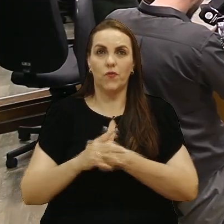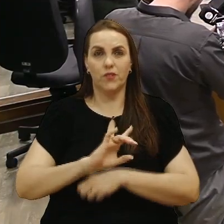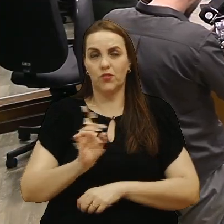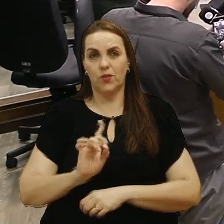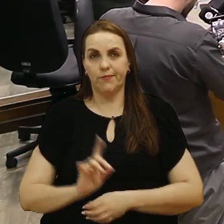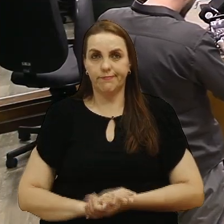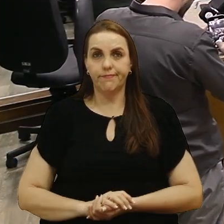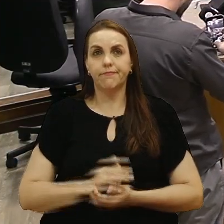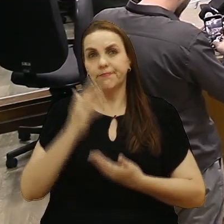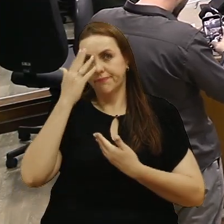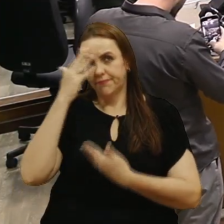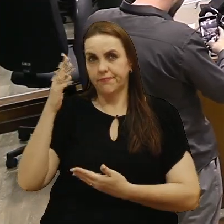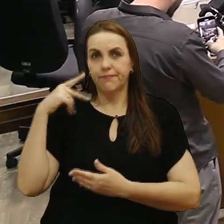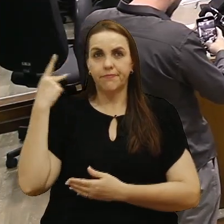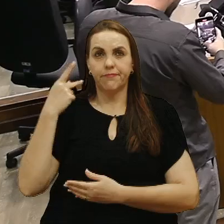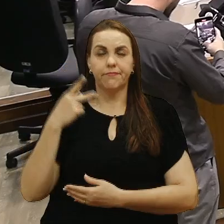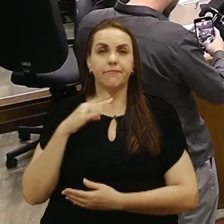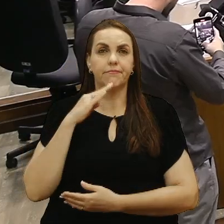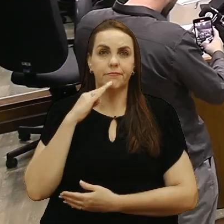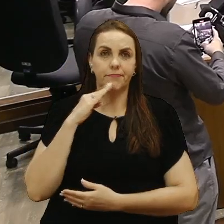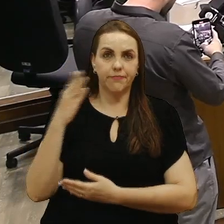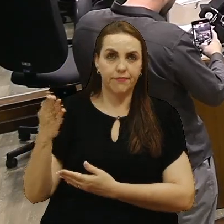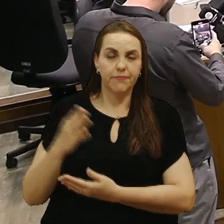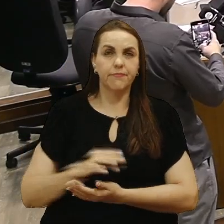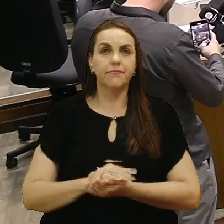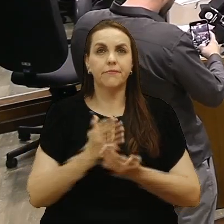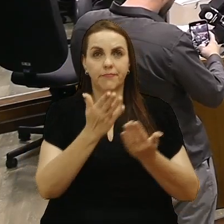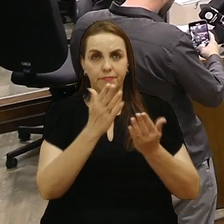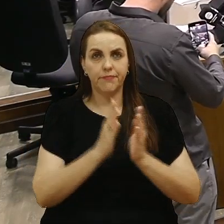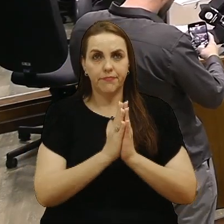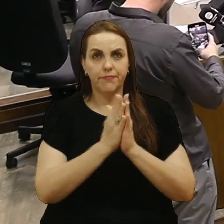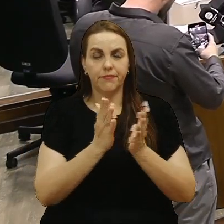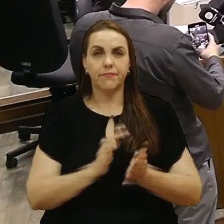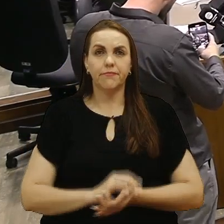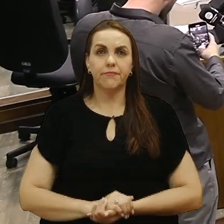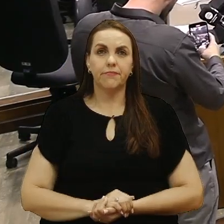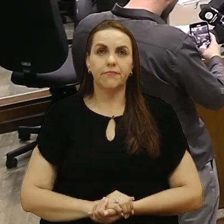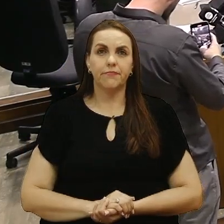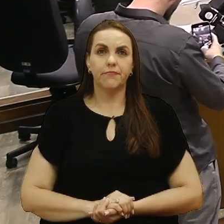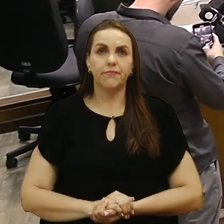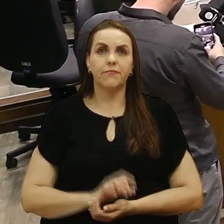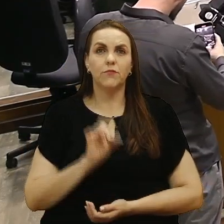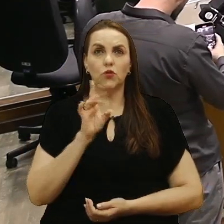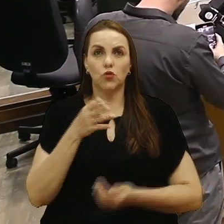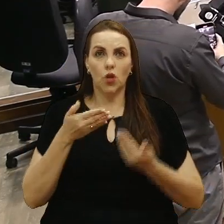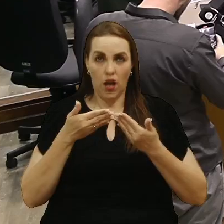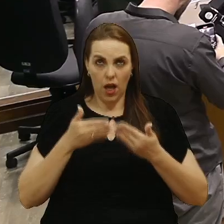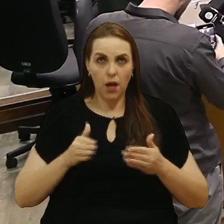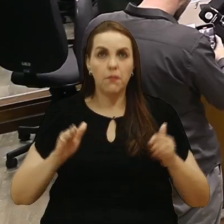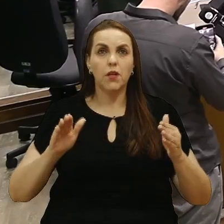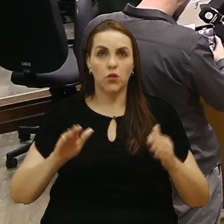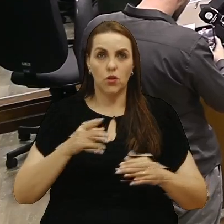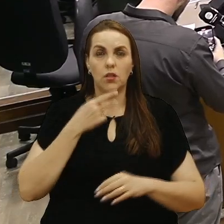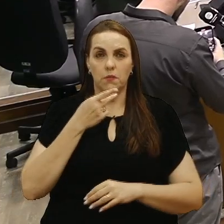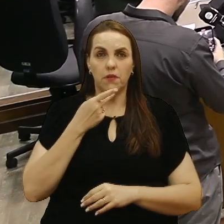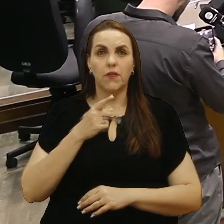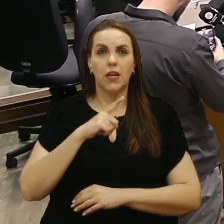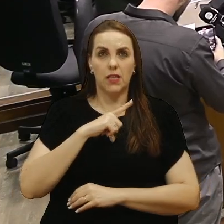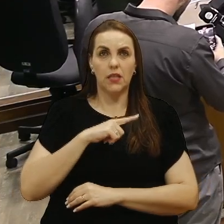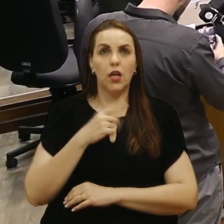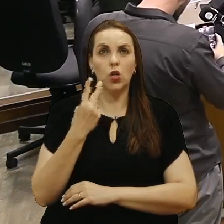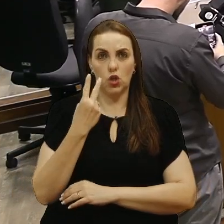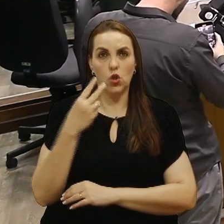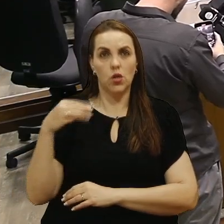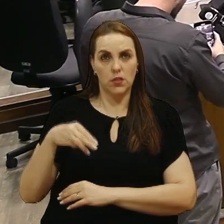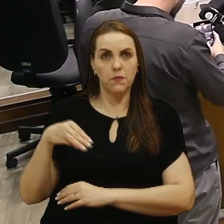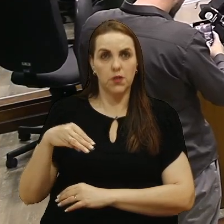Obrigado, vereador. Por favor. Senhor presidente, era a abertura da minha fala. Eu ainda tenho 2 minutos e meio, então agora